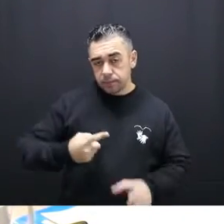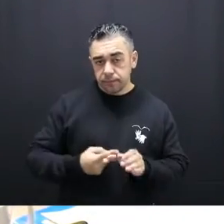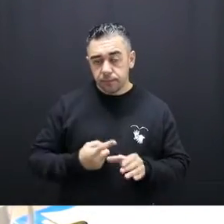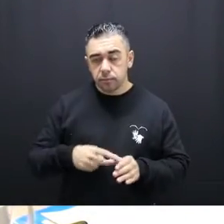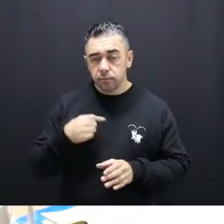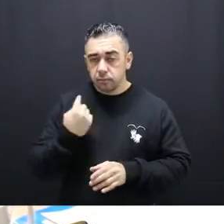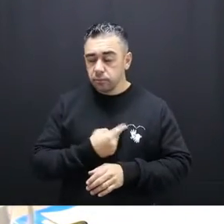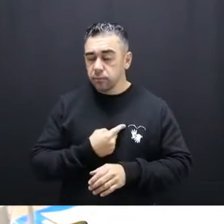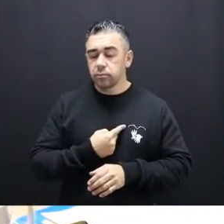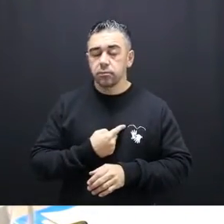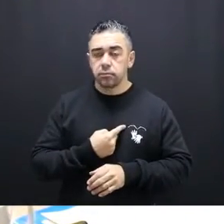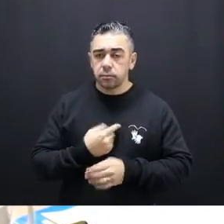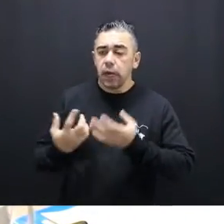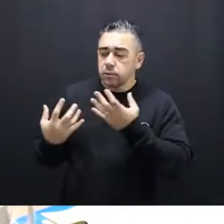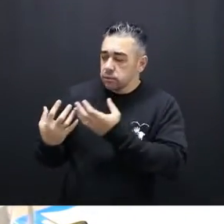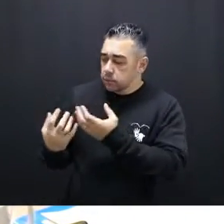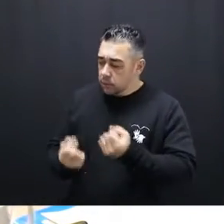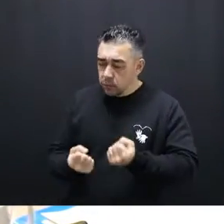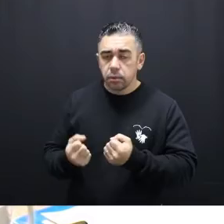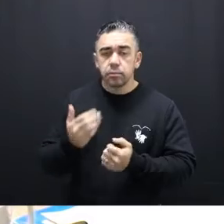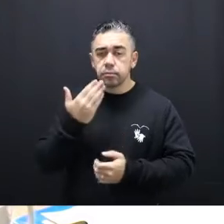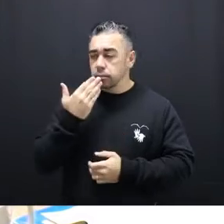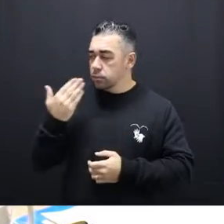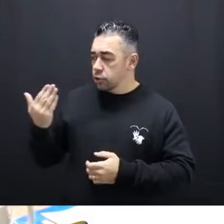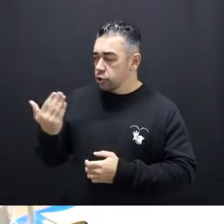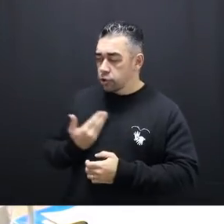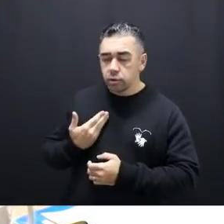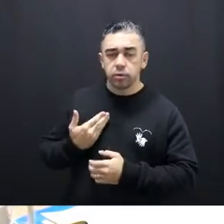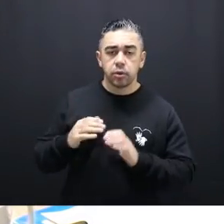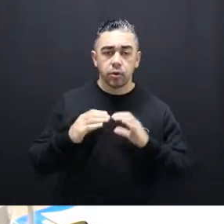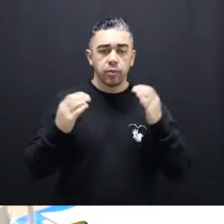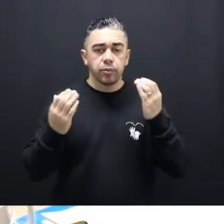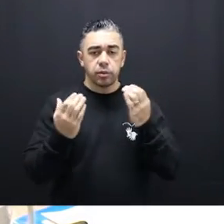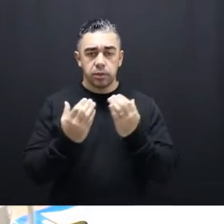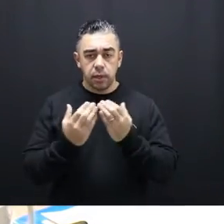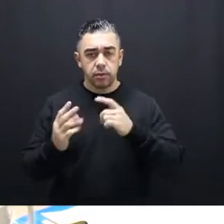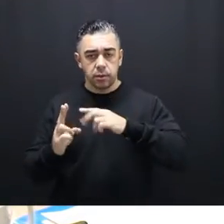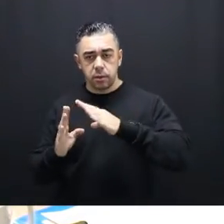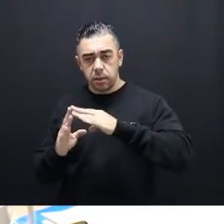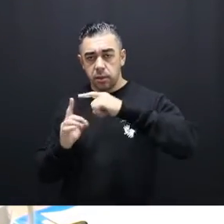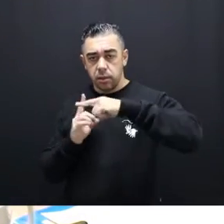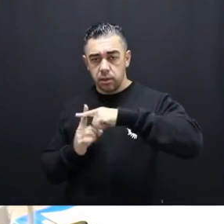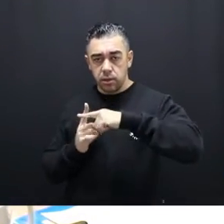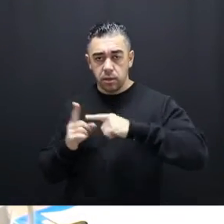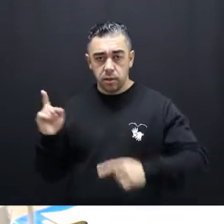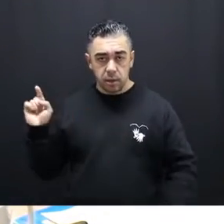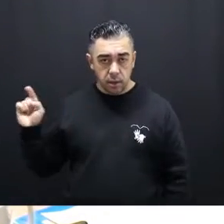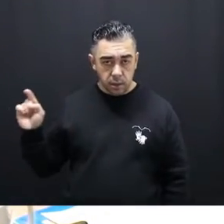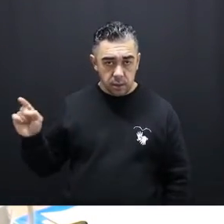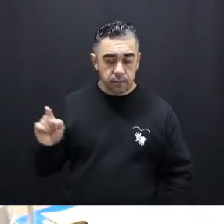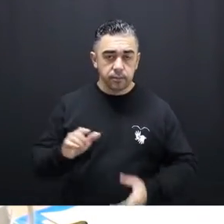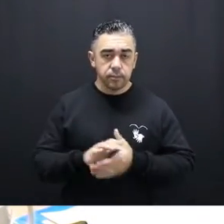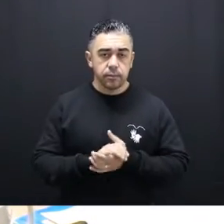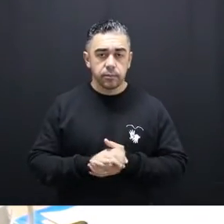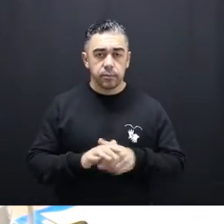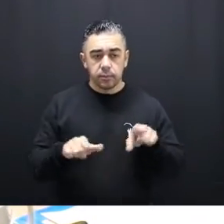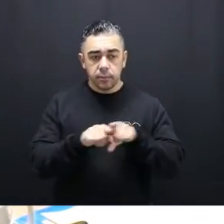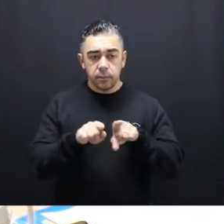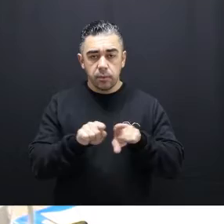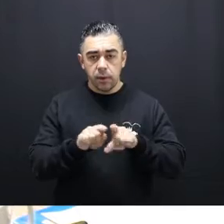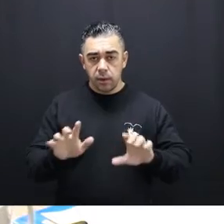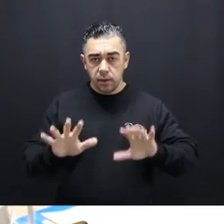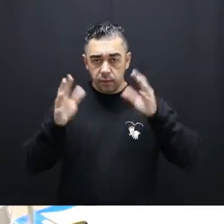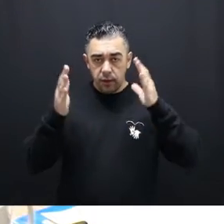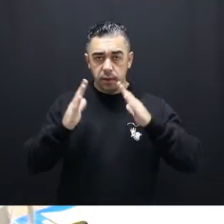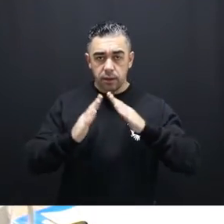atendendo um pedido daquela comunidade Paroquial daquelas pessoas que estão ali e eu quero ressaltar também que as